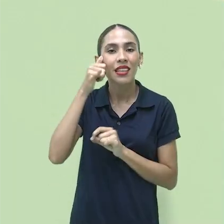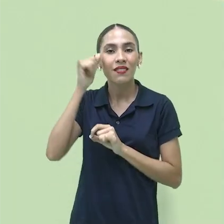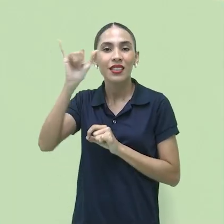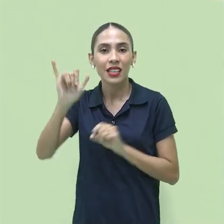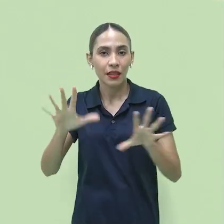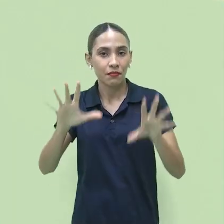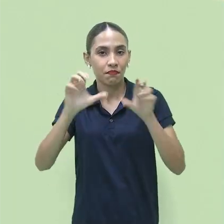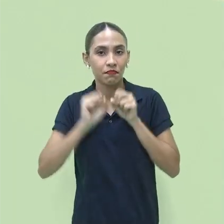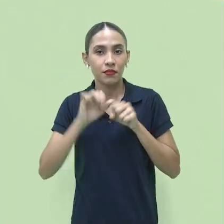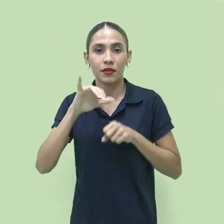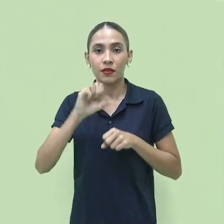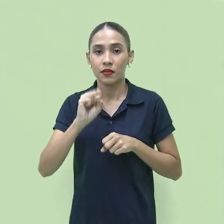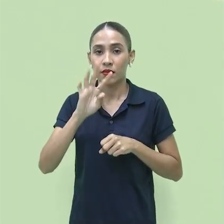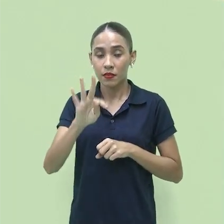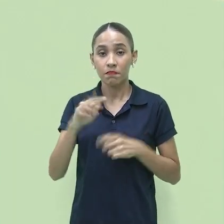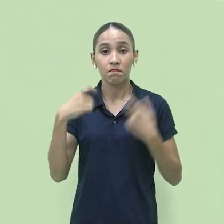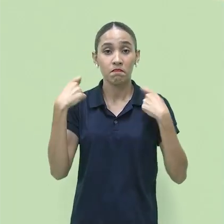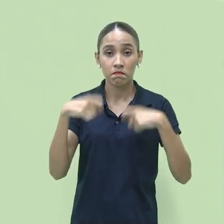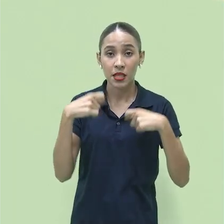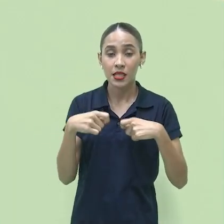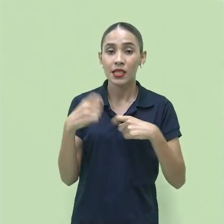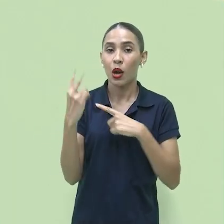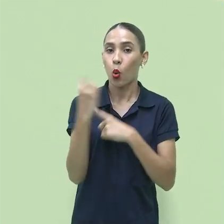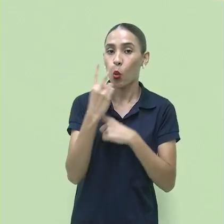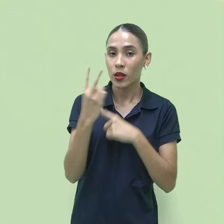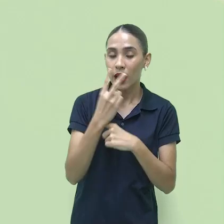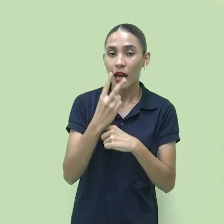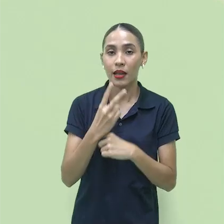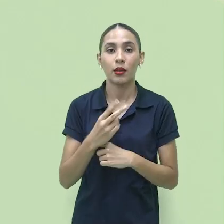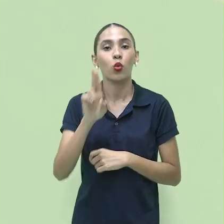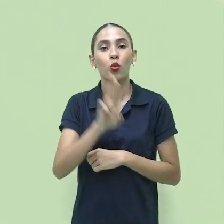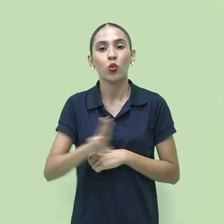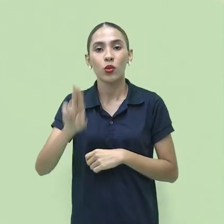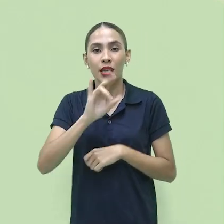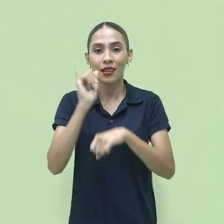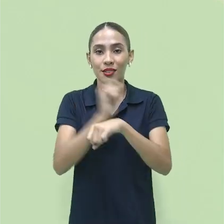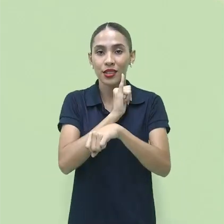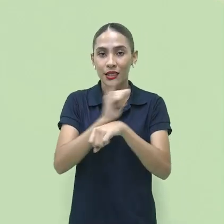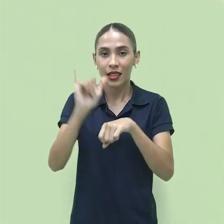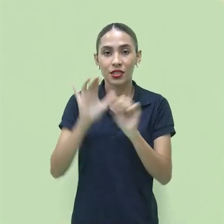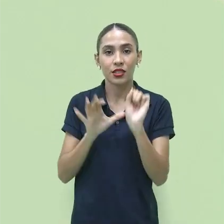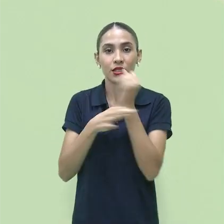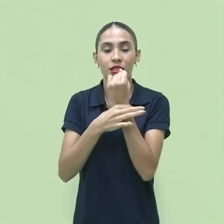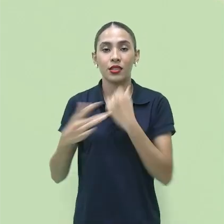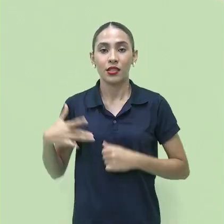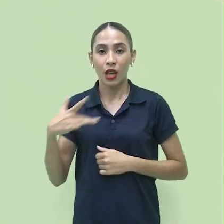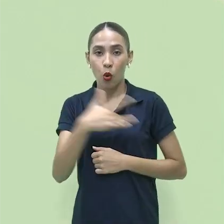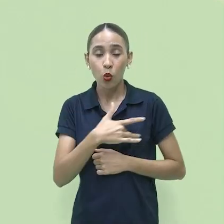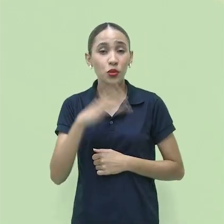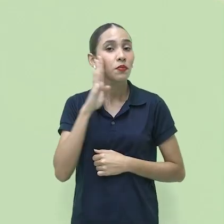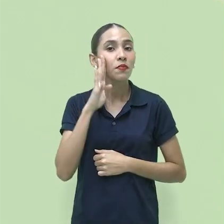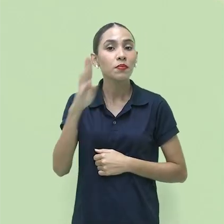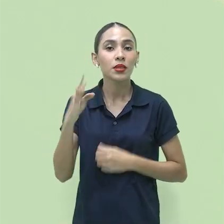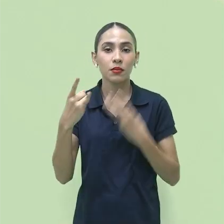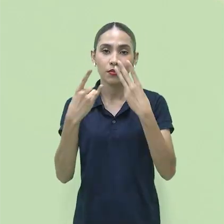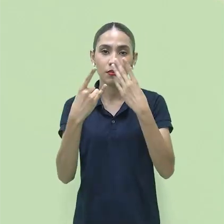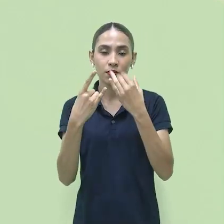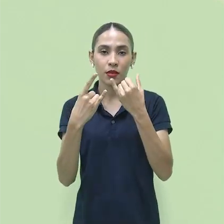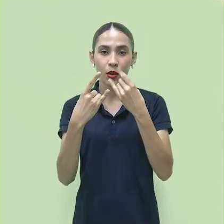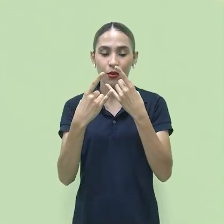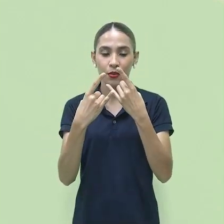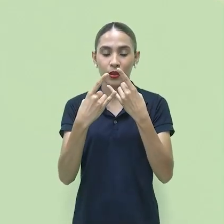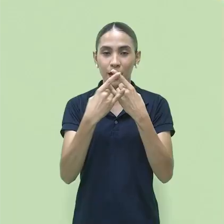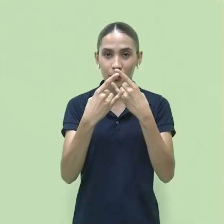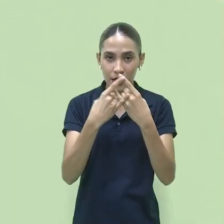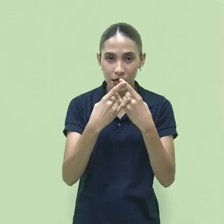uma IST? Eu preciso me cuidar, né? Eu preciso usar métodos contraceptivos, principalmente a camisinha, tanto